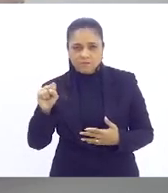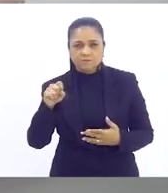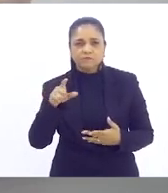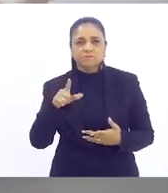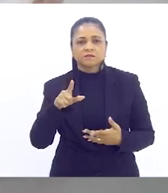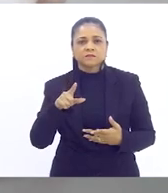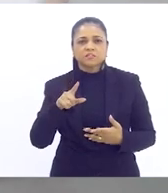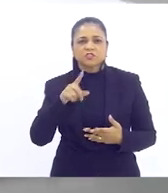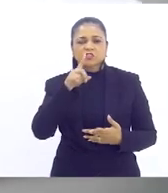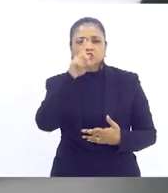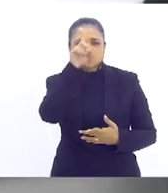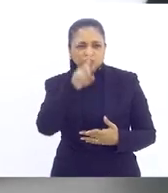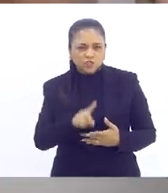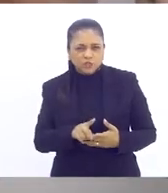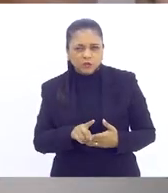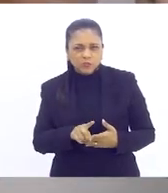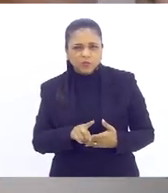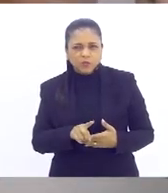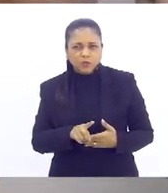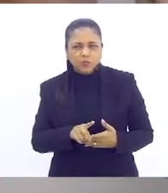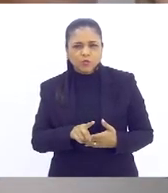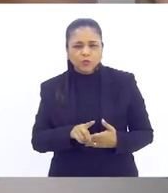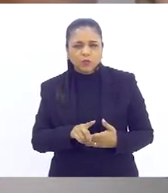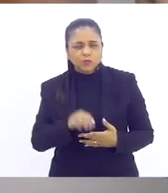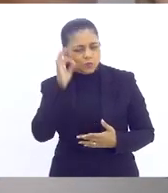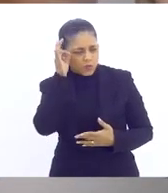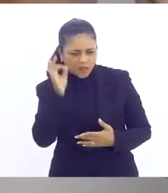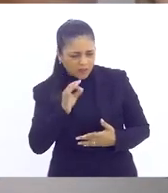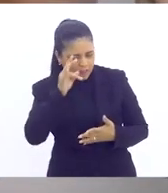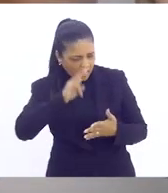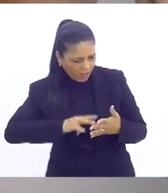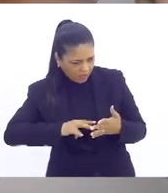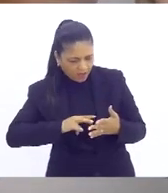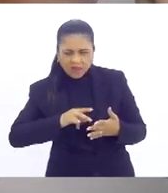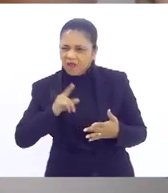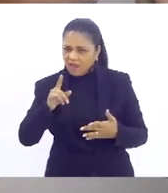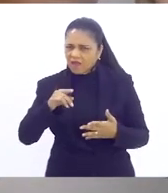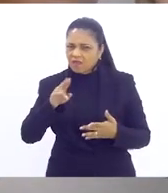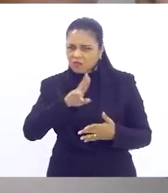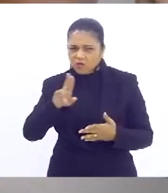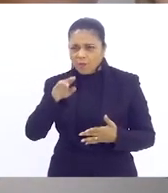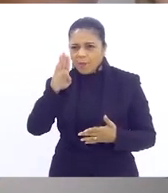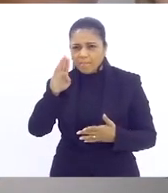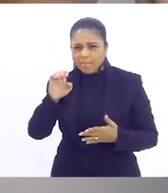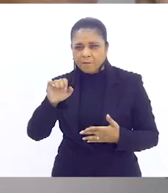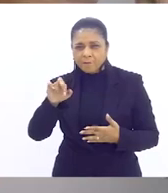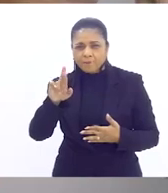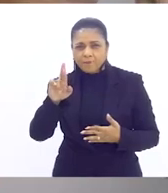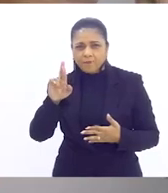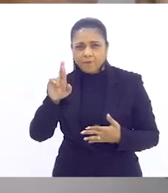é diretor do Bernardo pode ser Bernardo